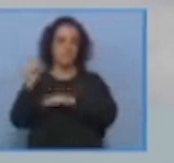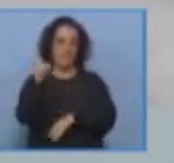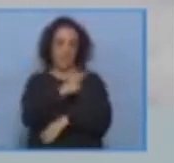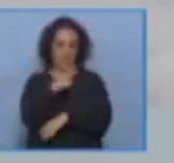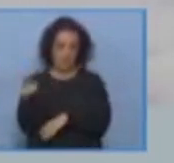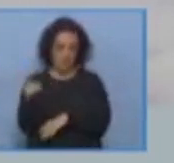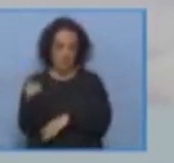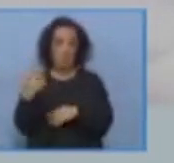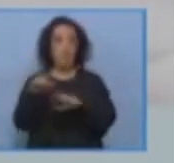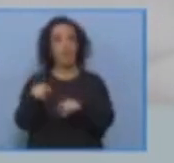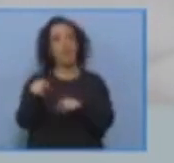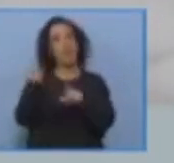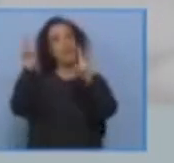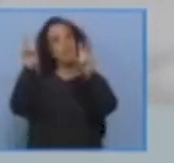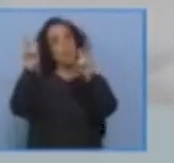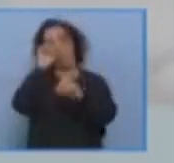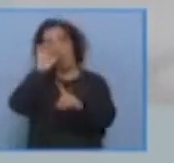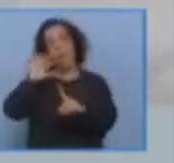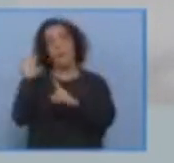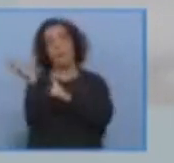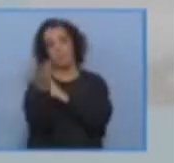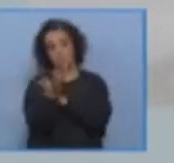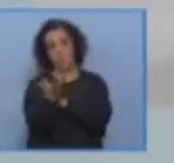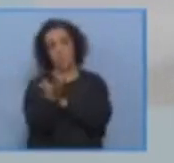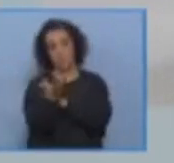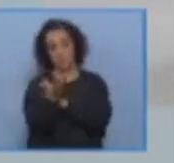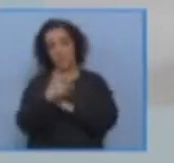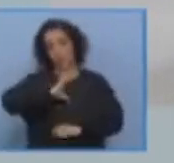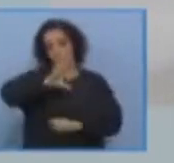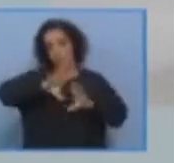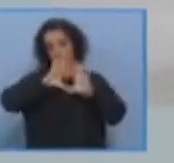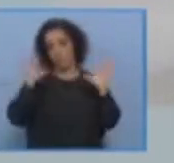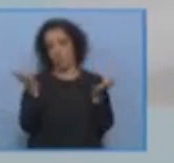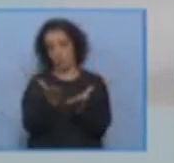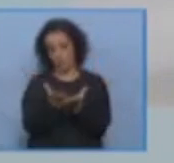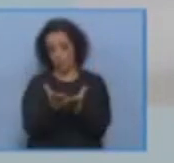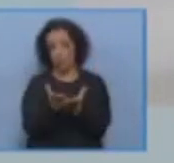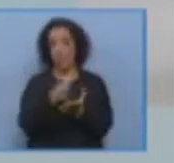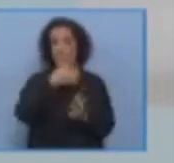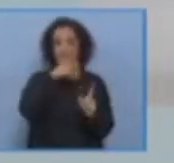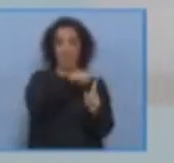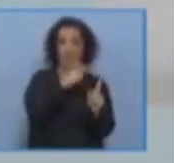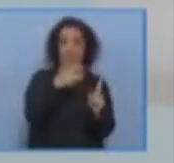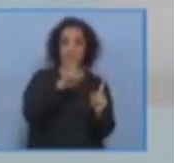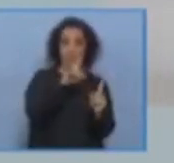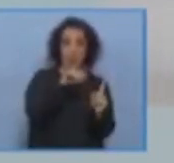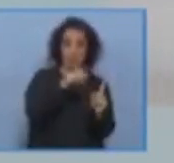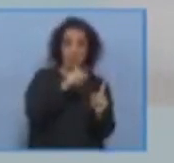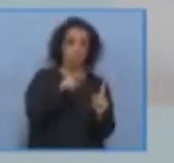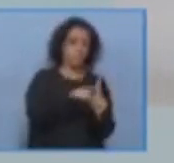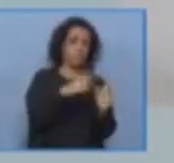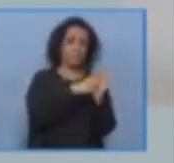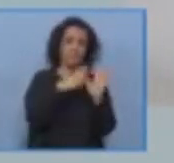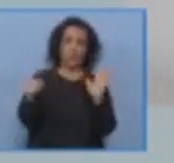que abordará a questão ambiental também a nível mundial. Falando da Amazónia, estamos a falar do mundo inteiro e